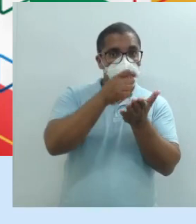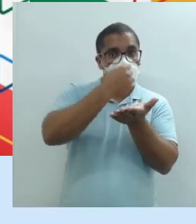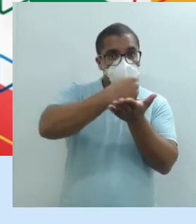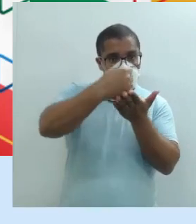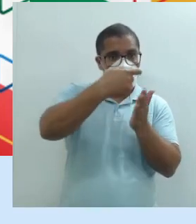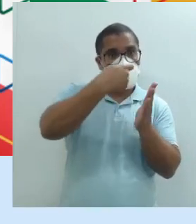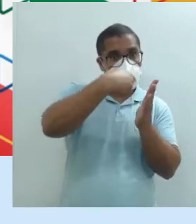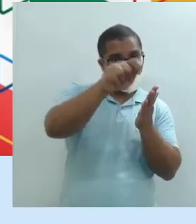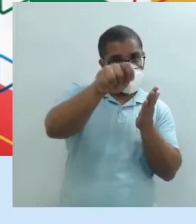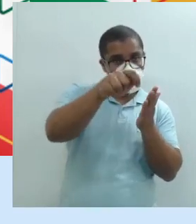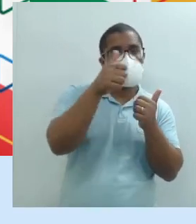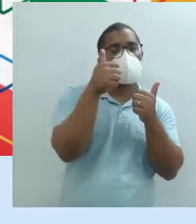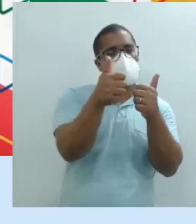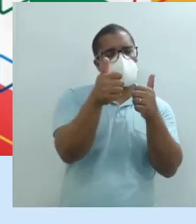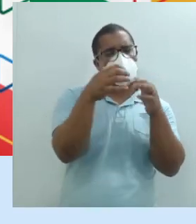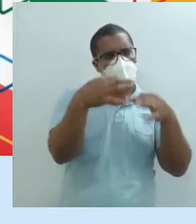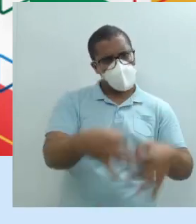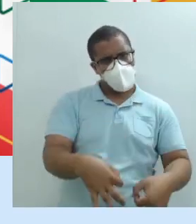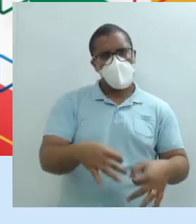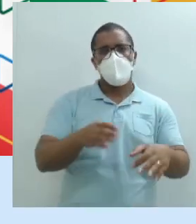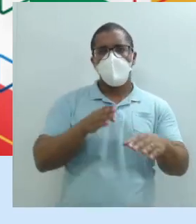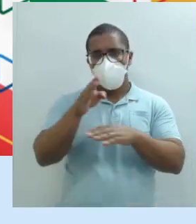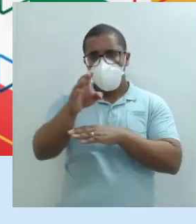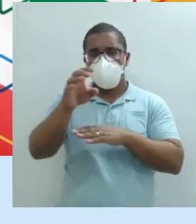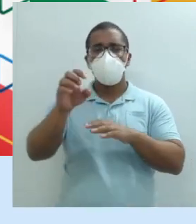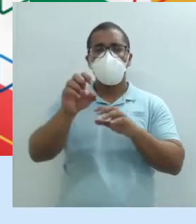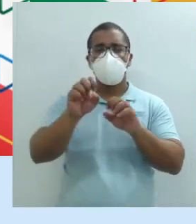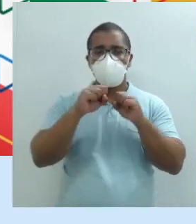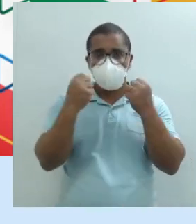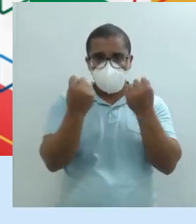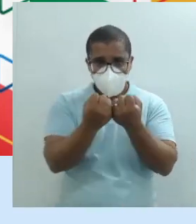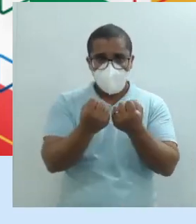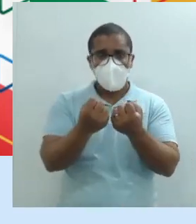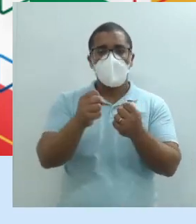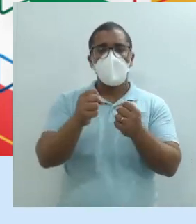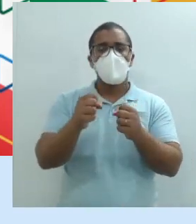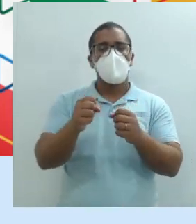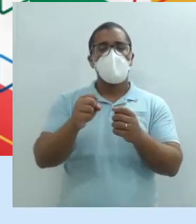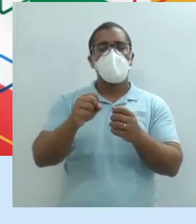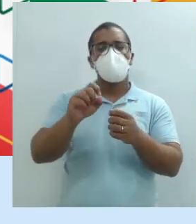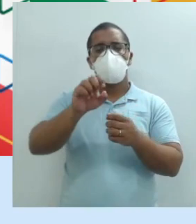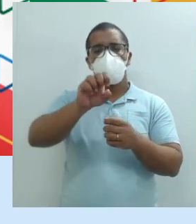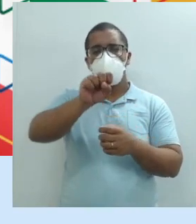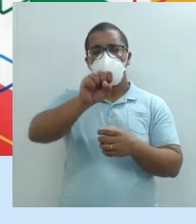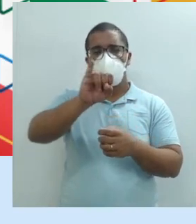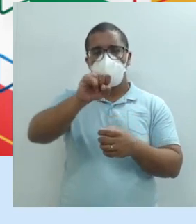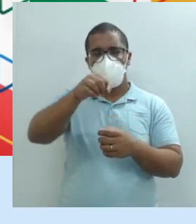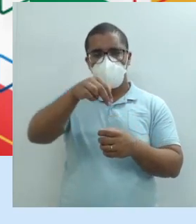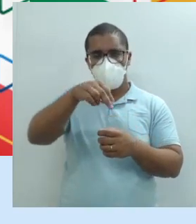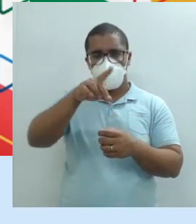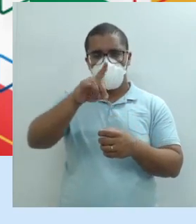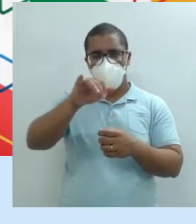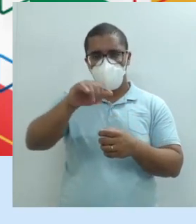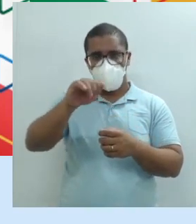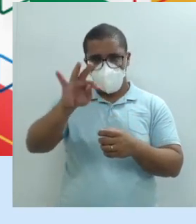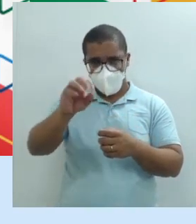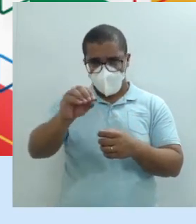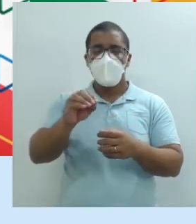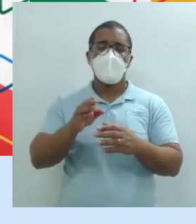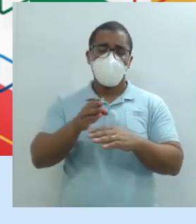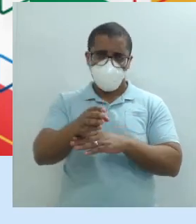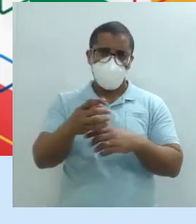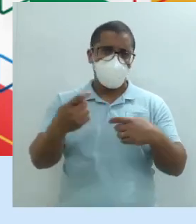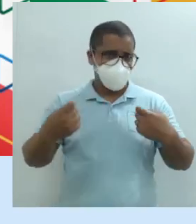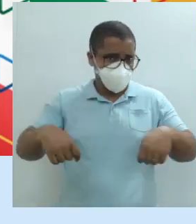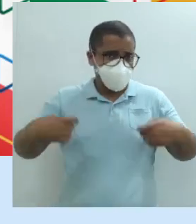é importante se filiar a sindicato. A gente concorda com tudo isso e tem que ter. Então,